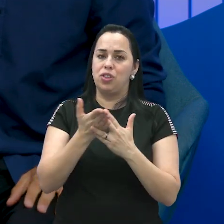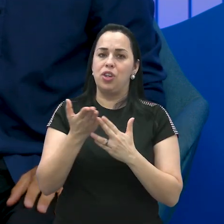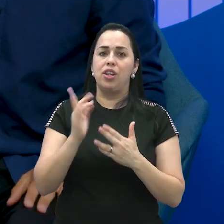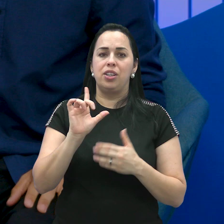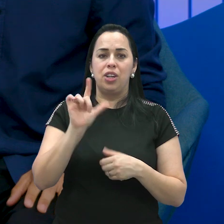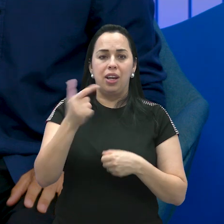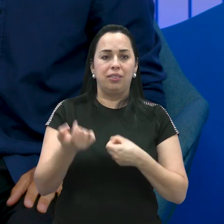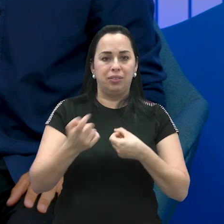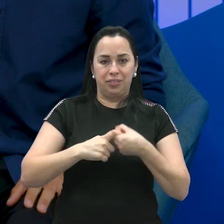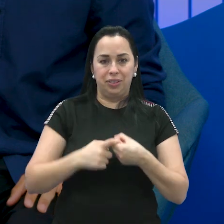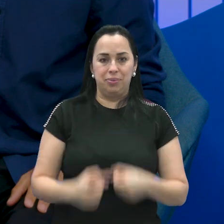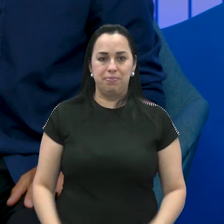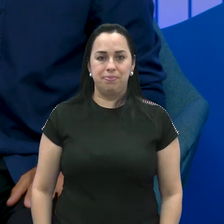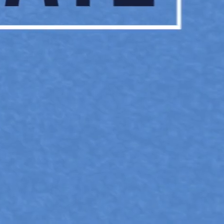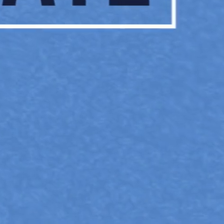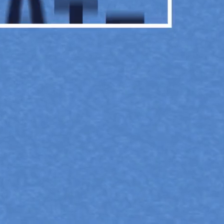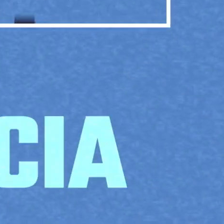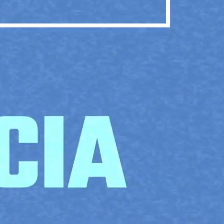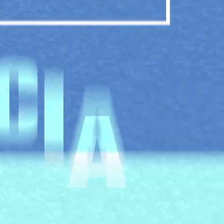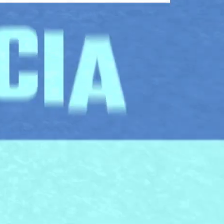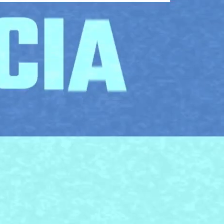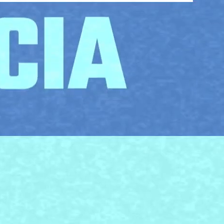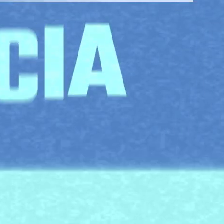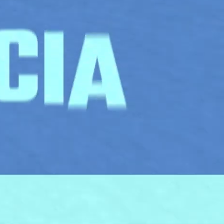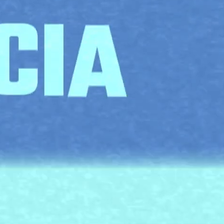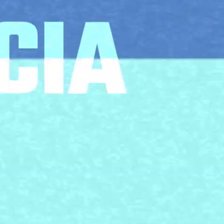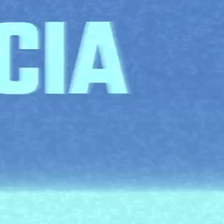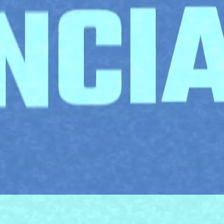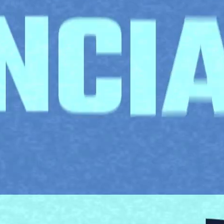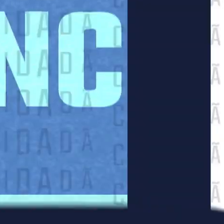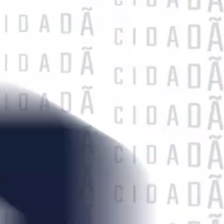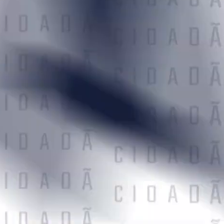um intervalo, já a gente volta.